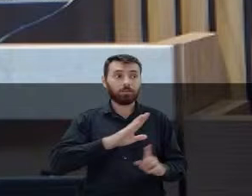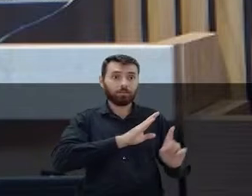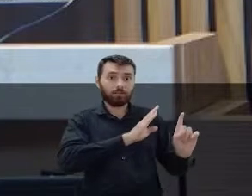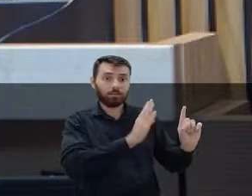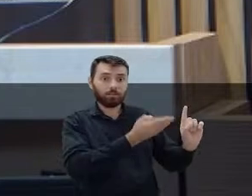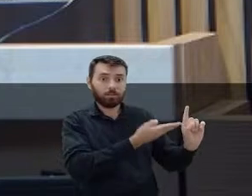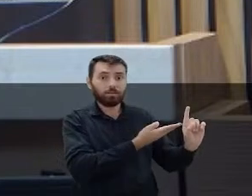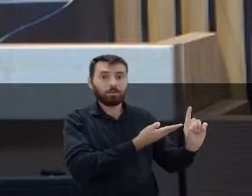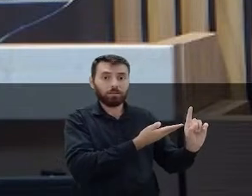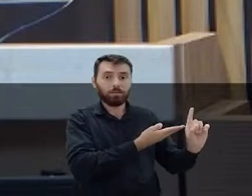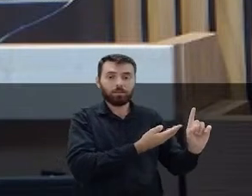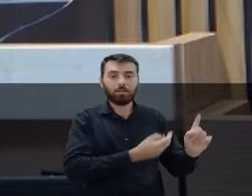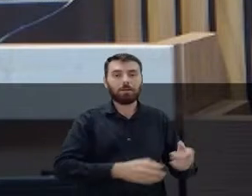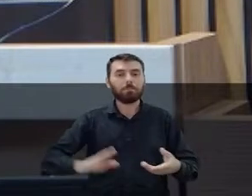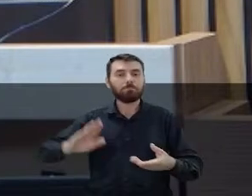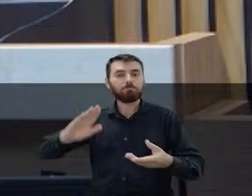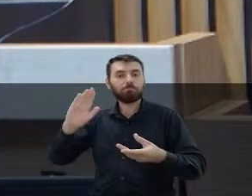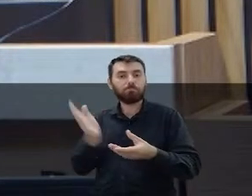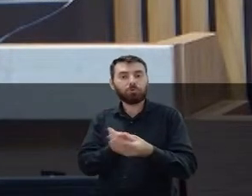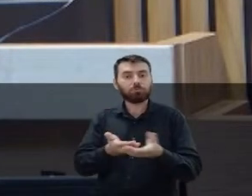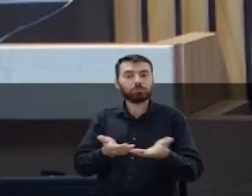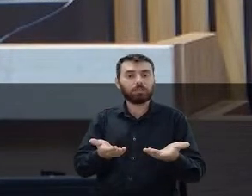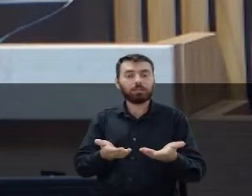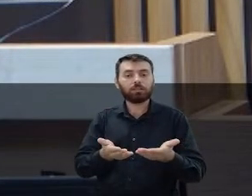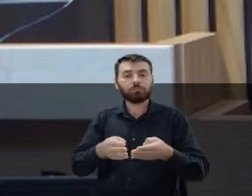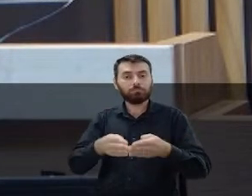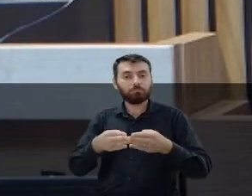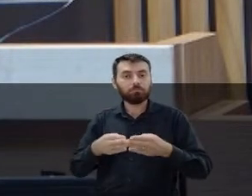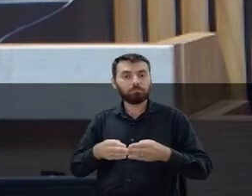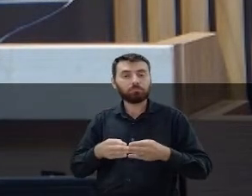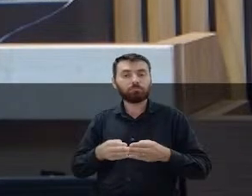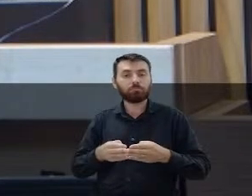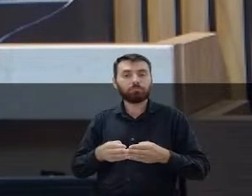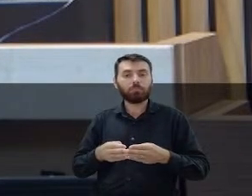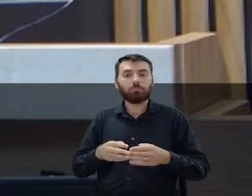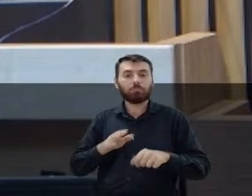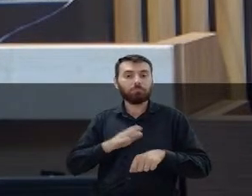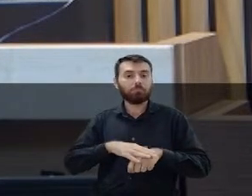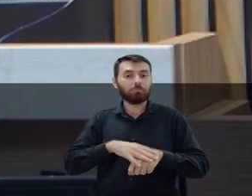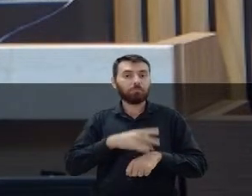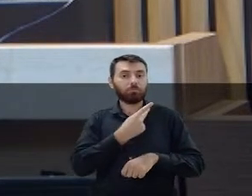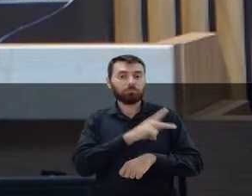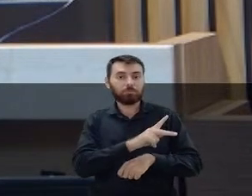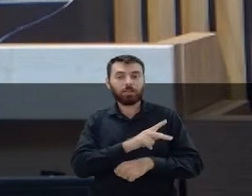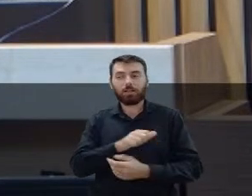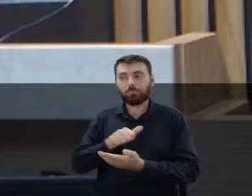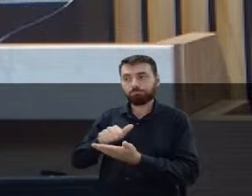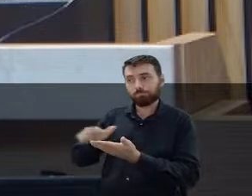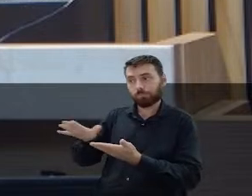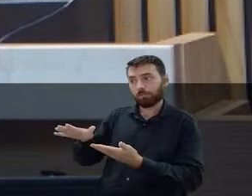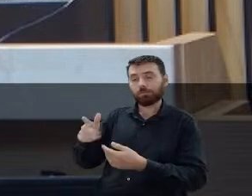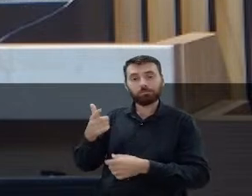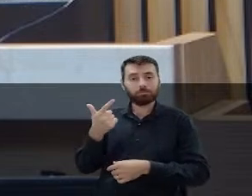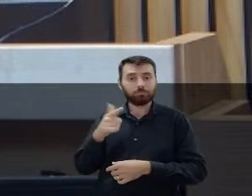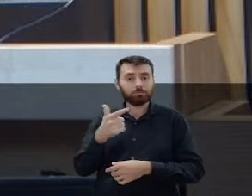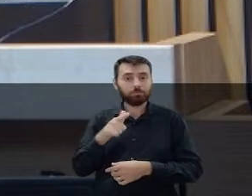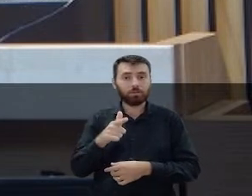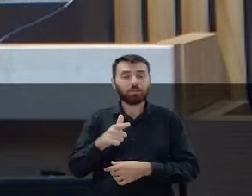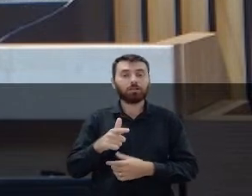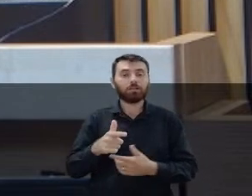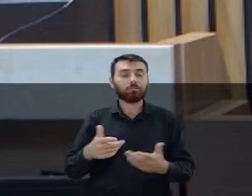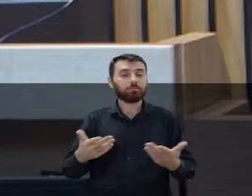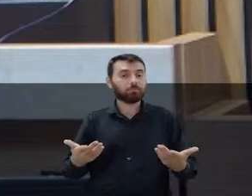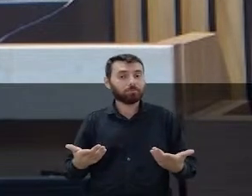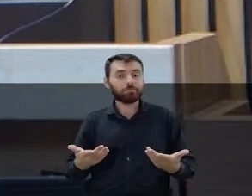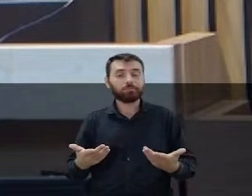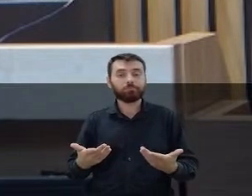declaração judicial como substitutiva de seu ato volitivo não praticado a tempo e modo, quando não aplicou